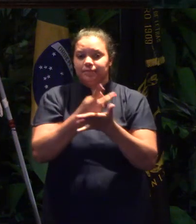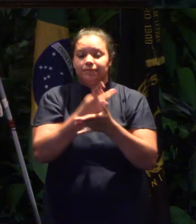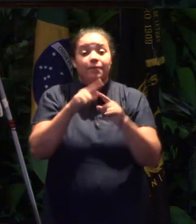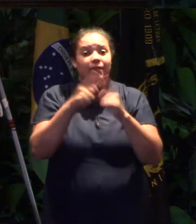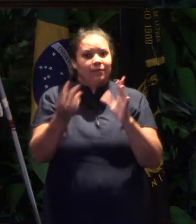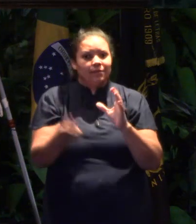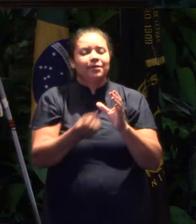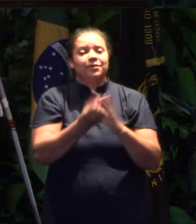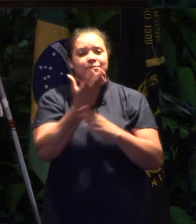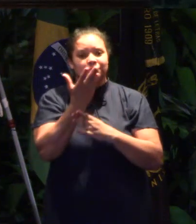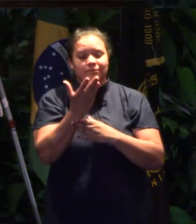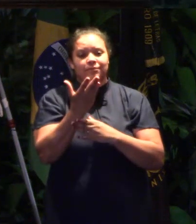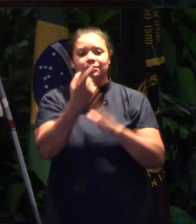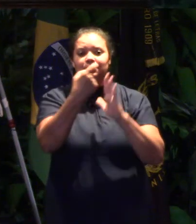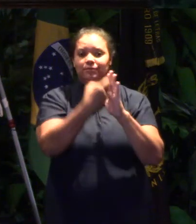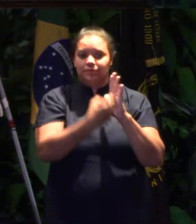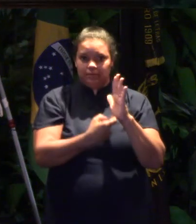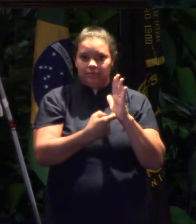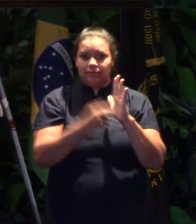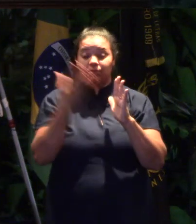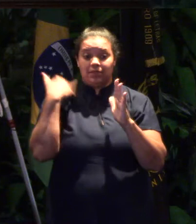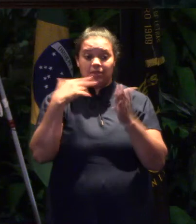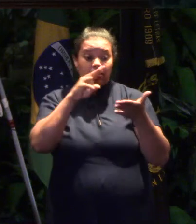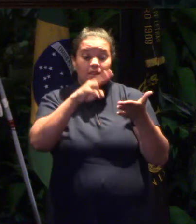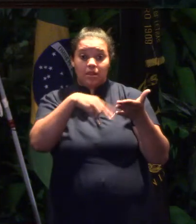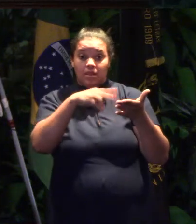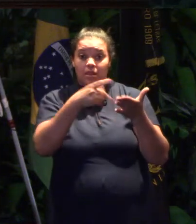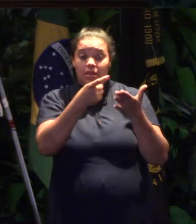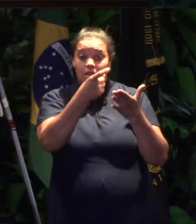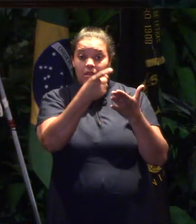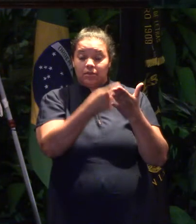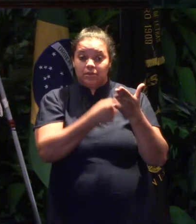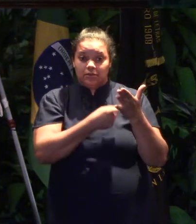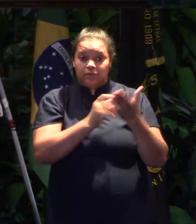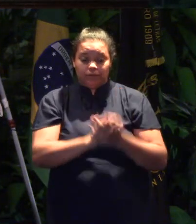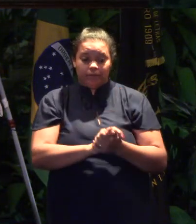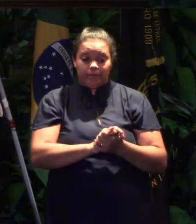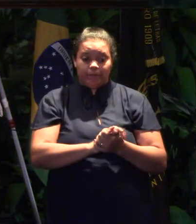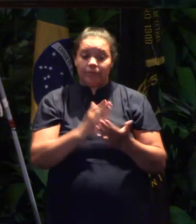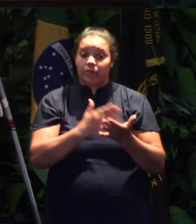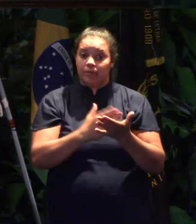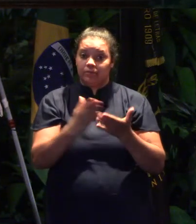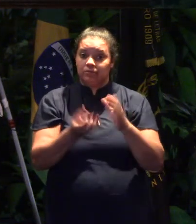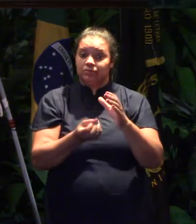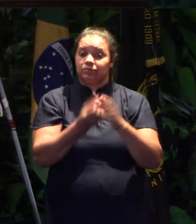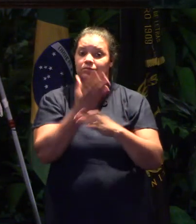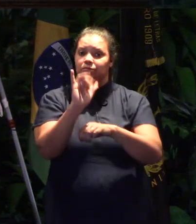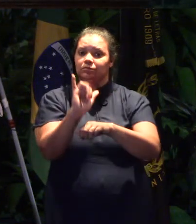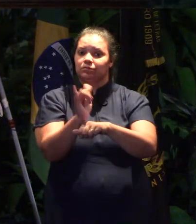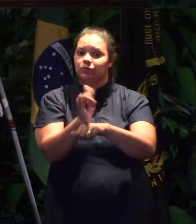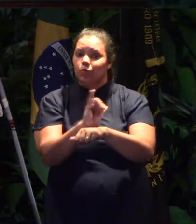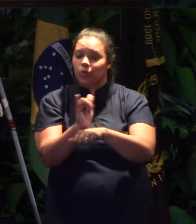né, textos, né. Outro dia eu estava lendo que justamente estão fazendo, estão começando a surgir no YouTube